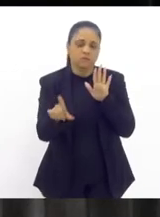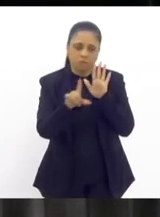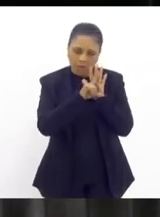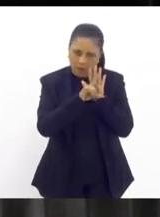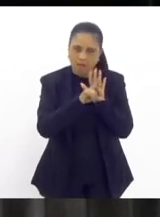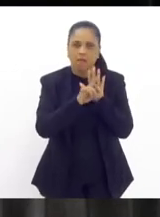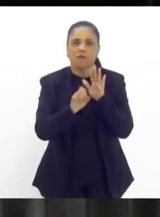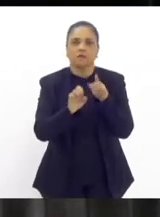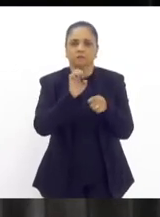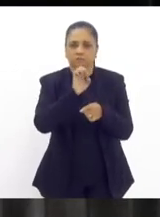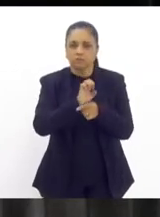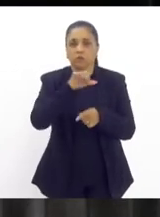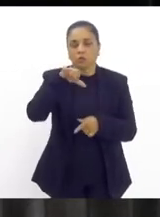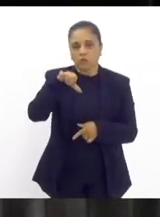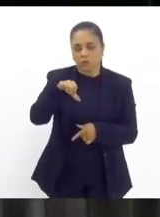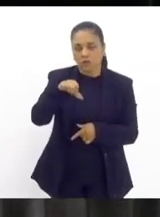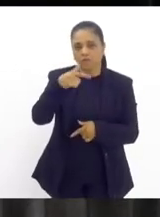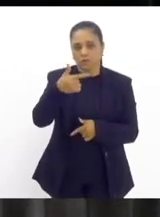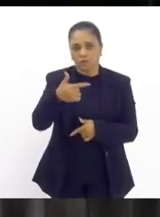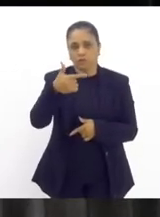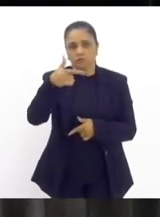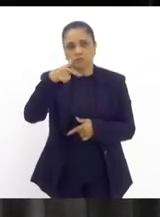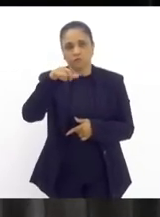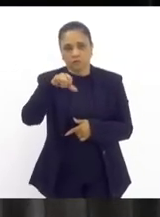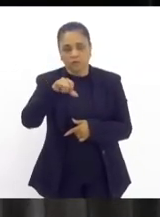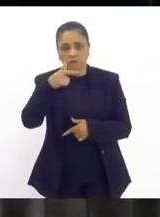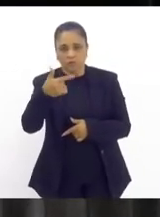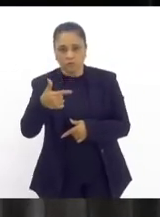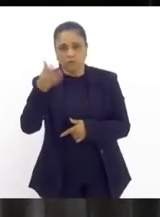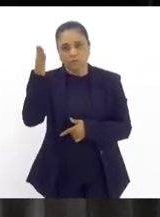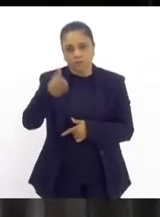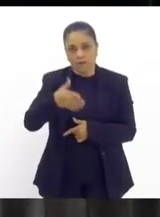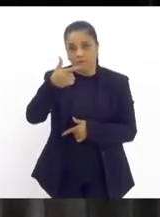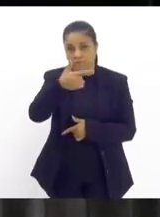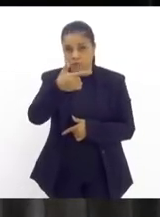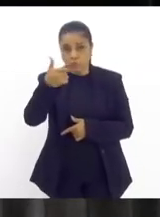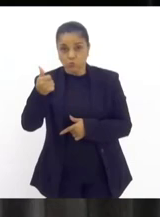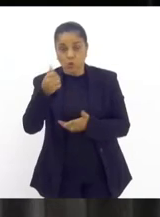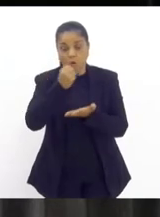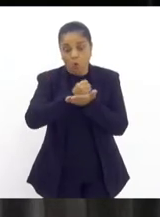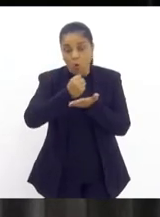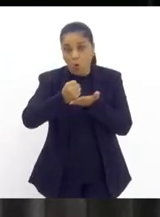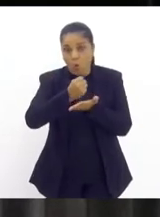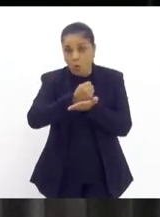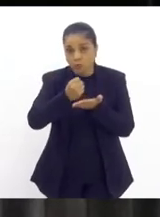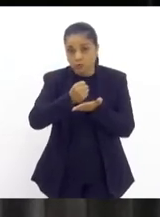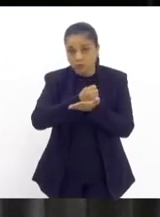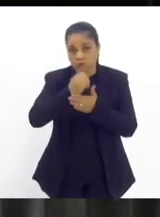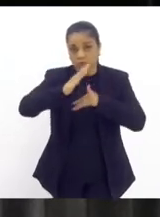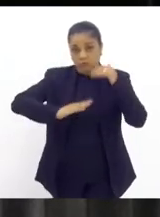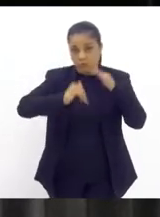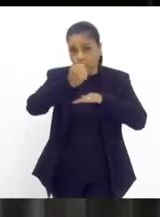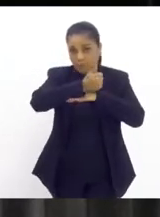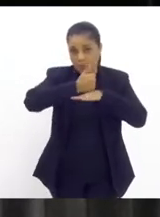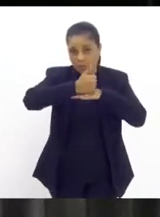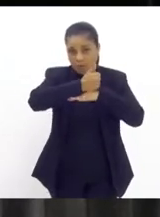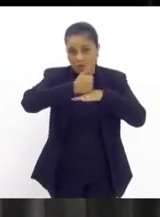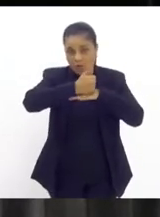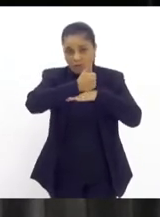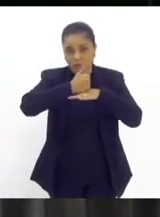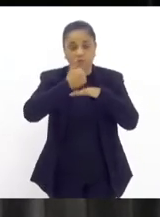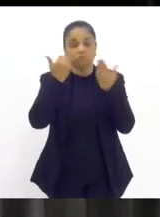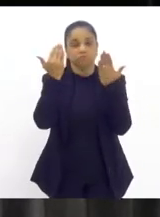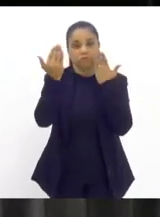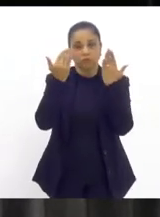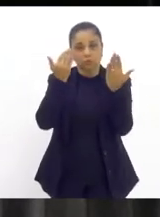número 9295/2021 que determina a contratação de profissionais da área de